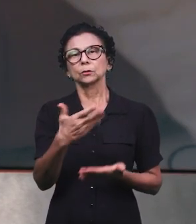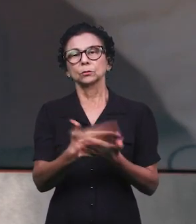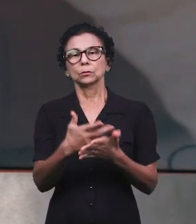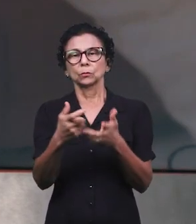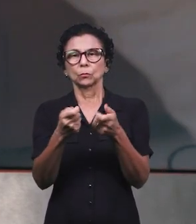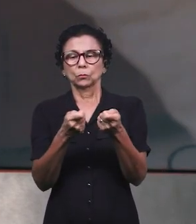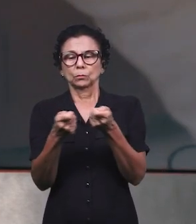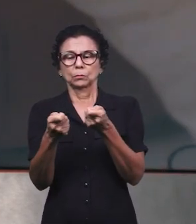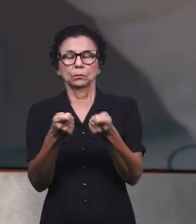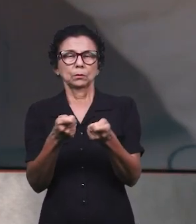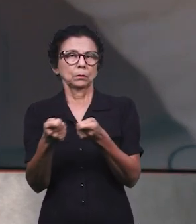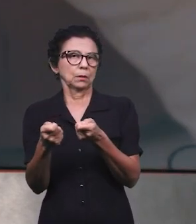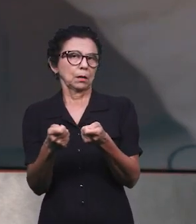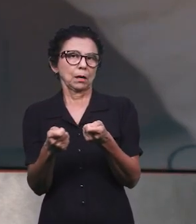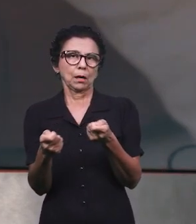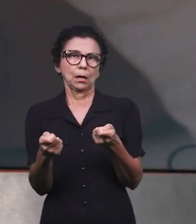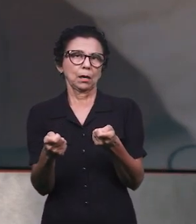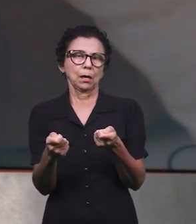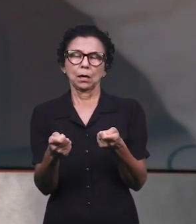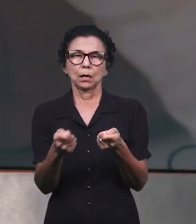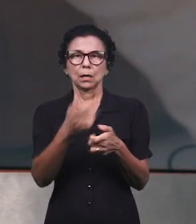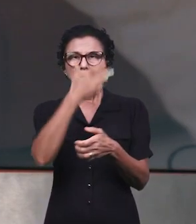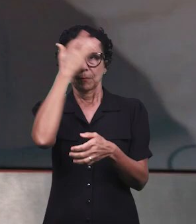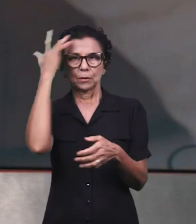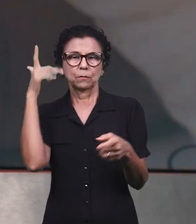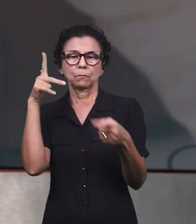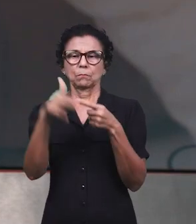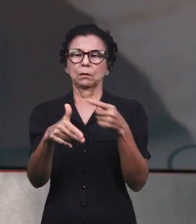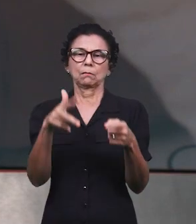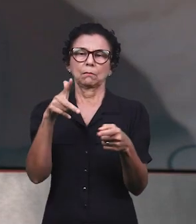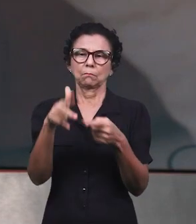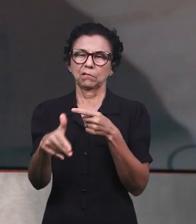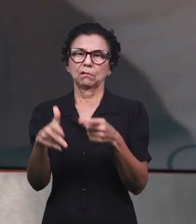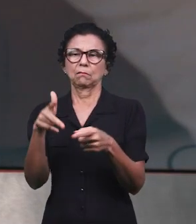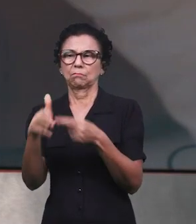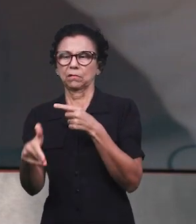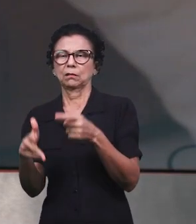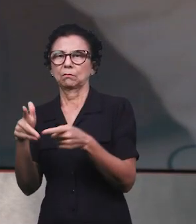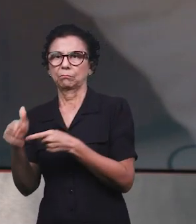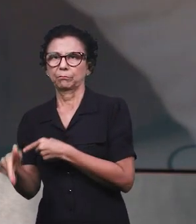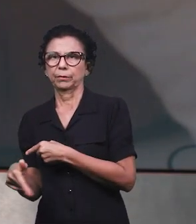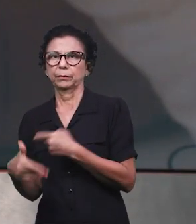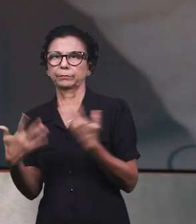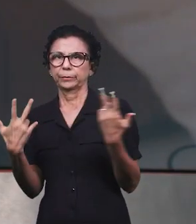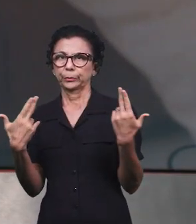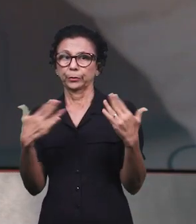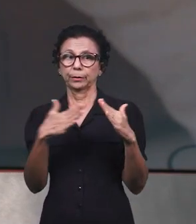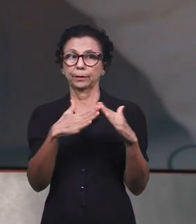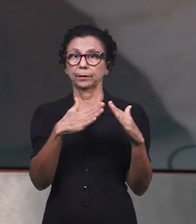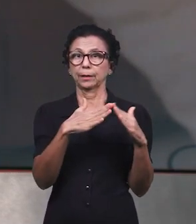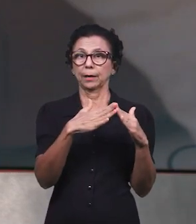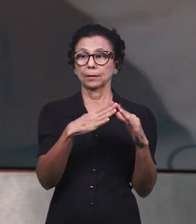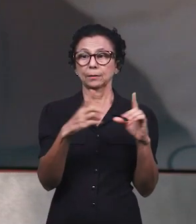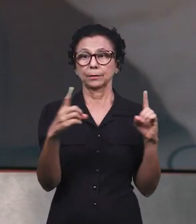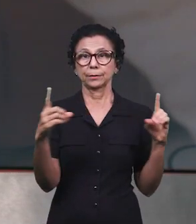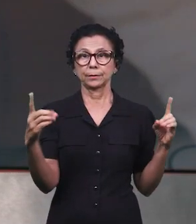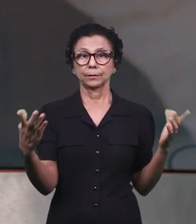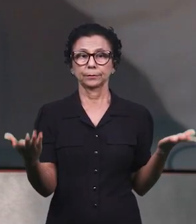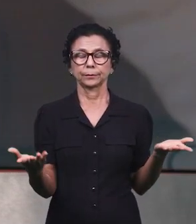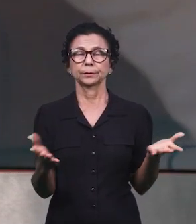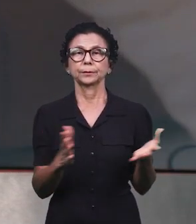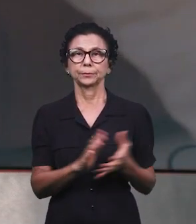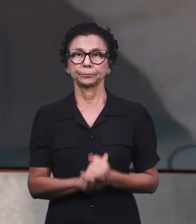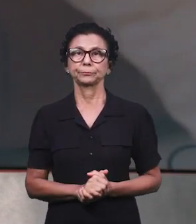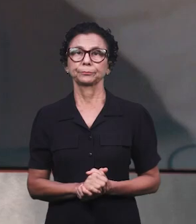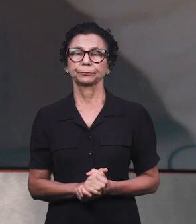certo? Ninguém vai ficar interrompendo o seu estudo a todo momento, como às vezes ocorre quando você está em casa estudando à distância, tá